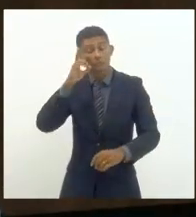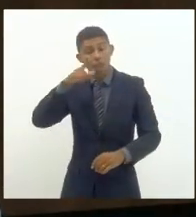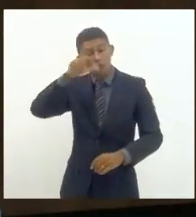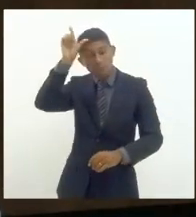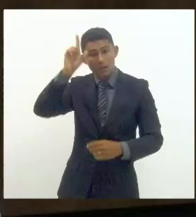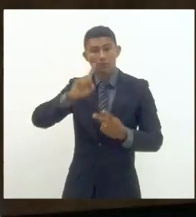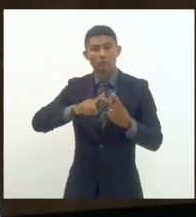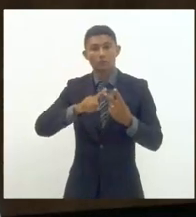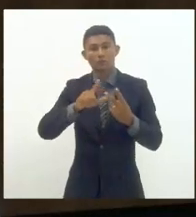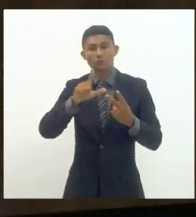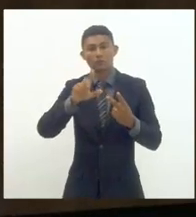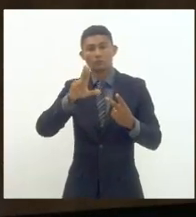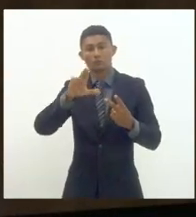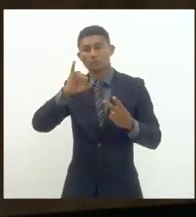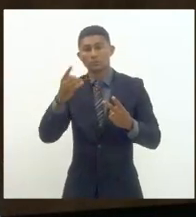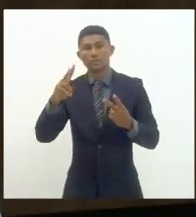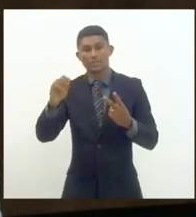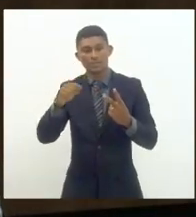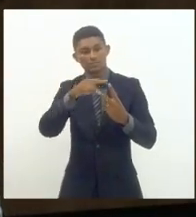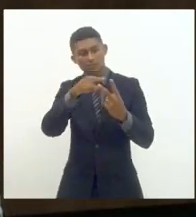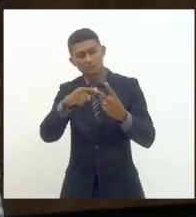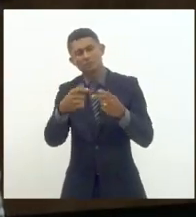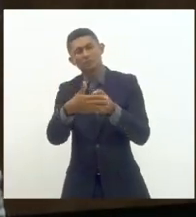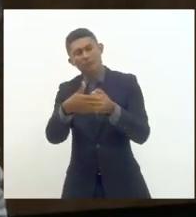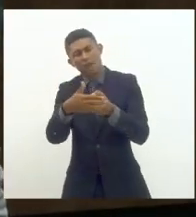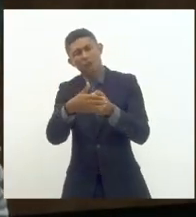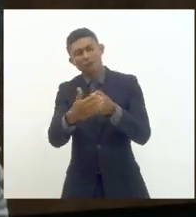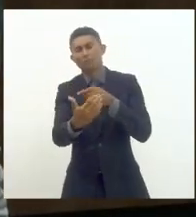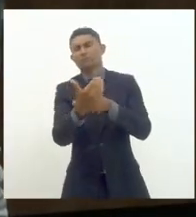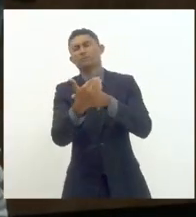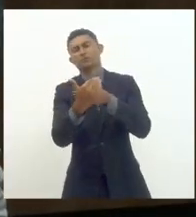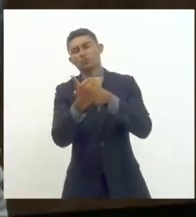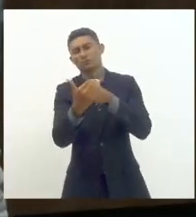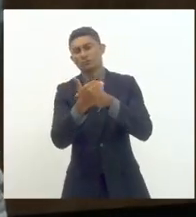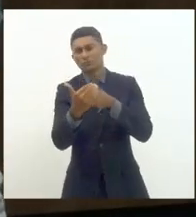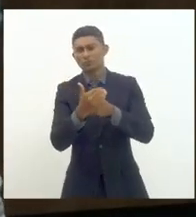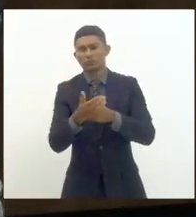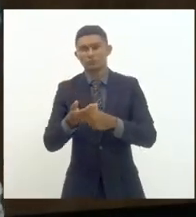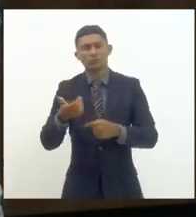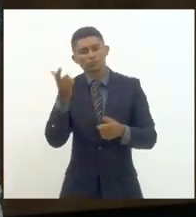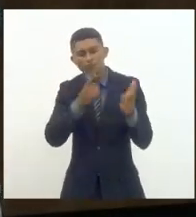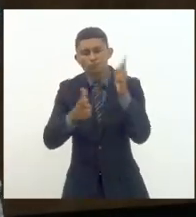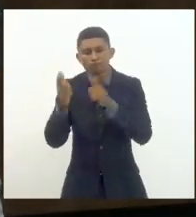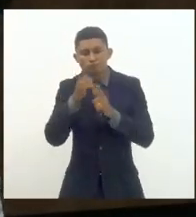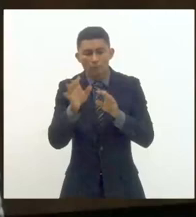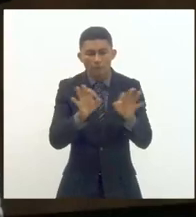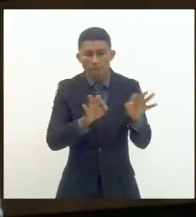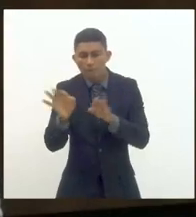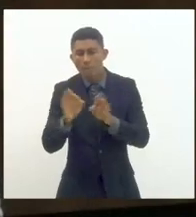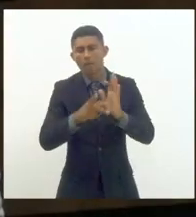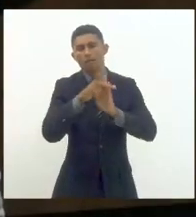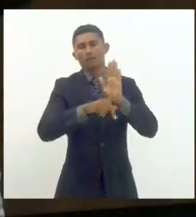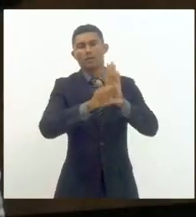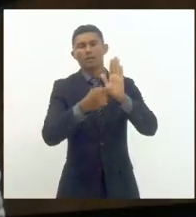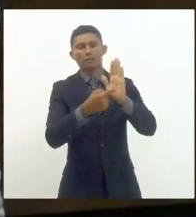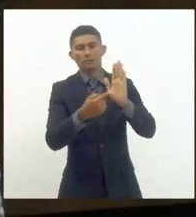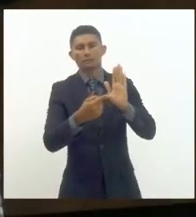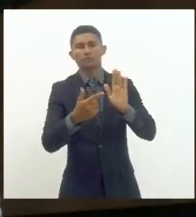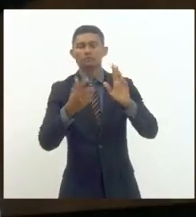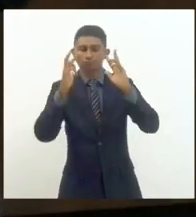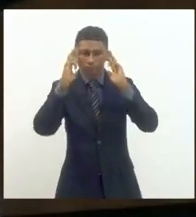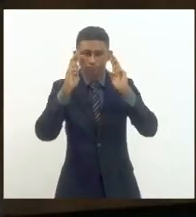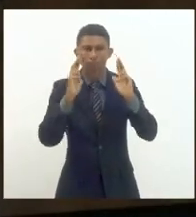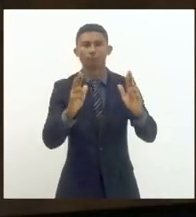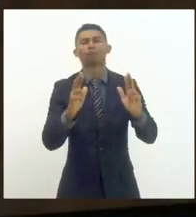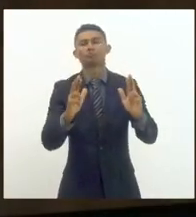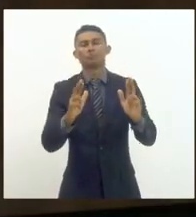deputada Lucinha, que com muito carinho nos ajudou nessa condução também aqui do projeto, para o respeito. E essa